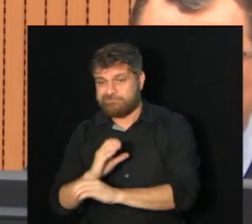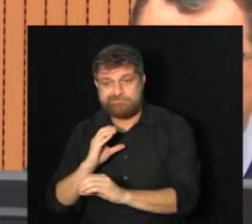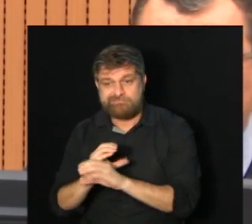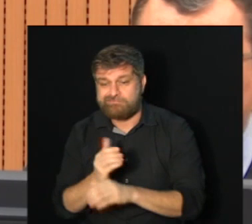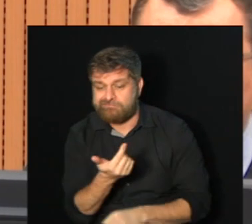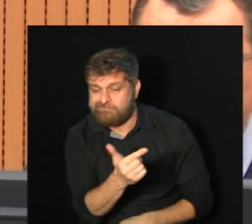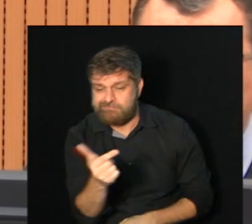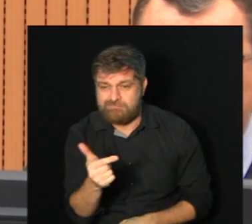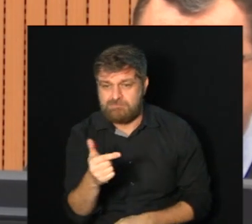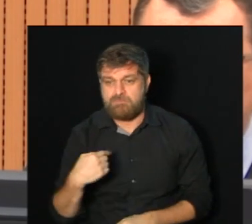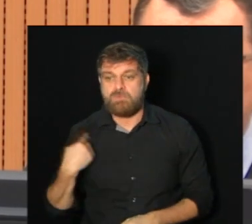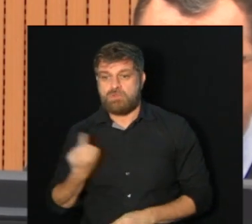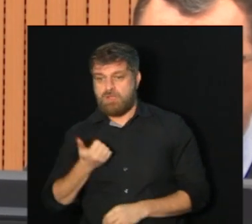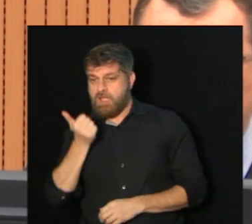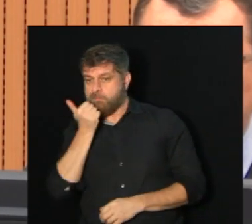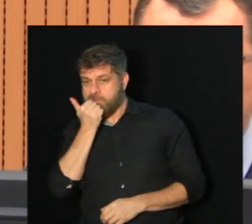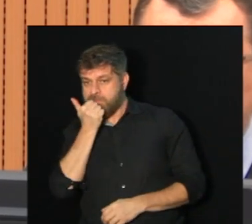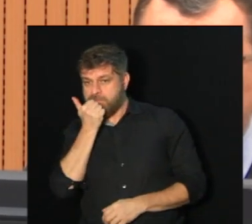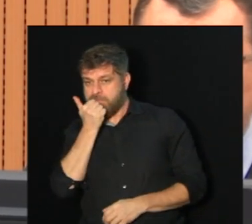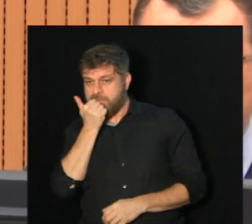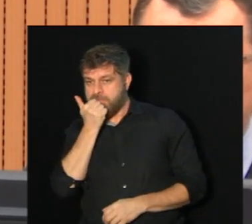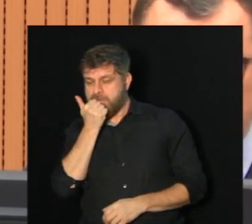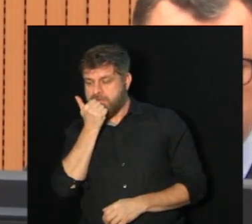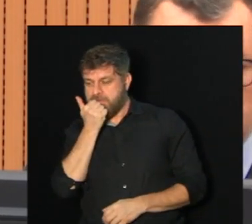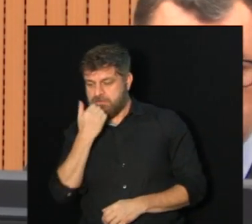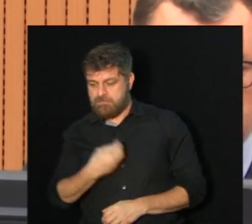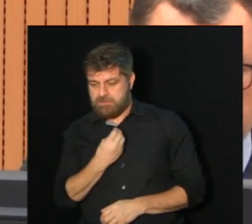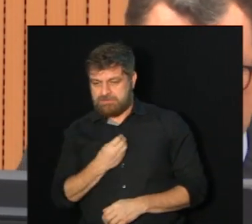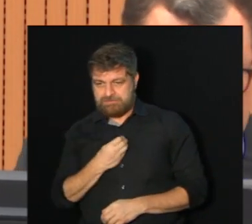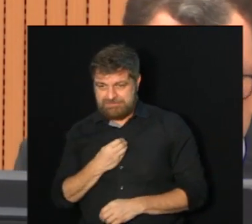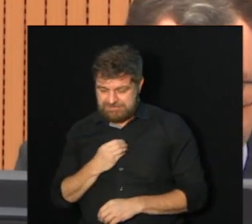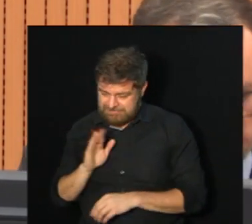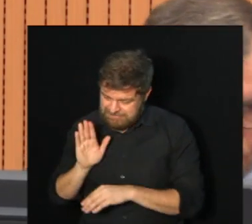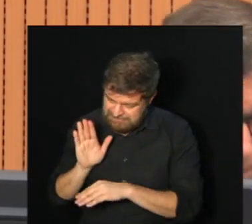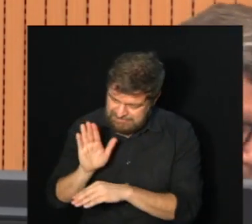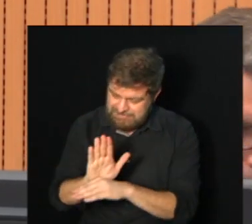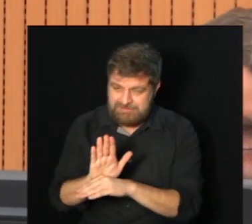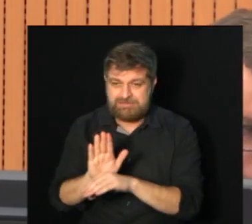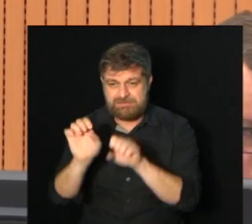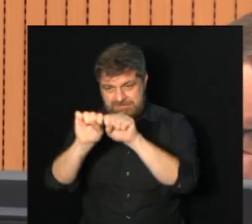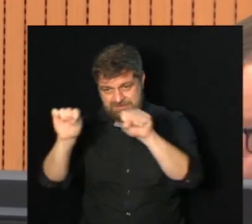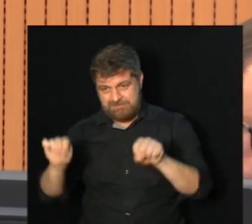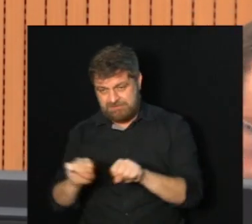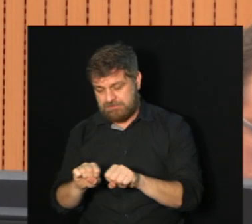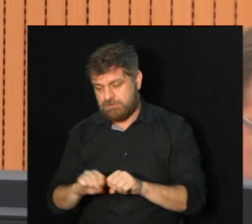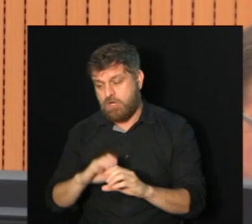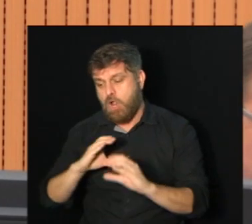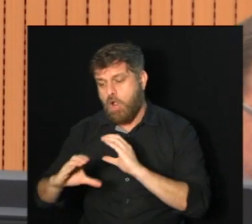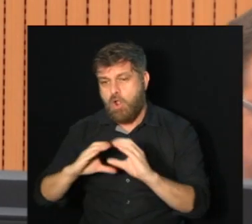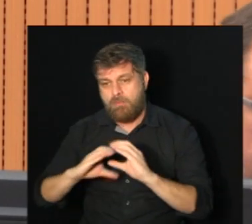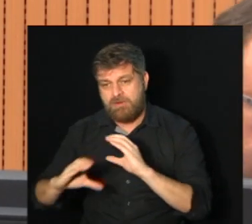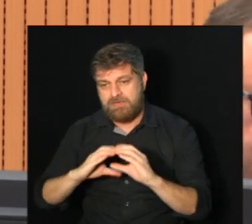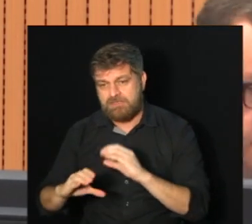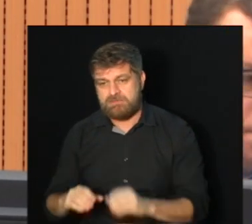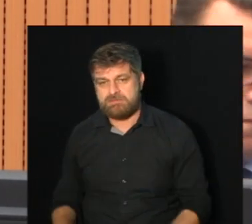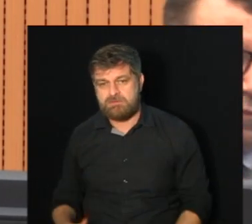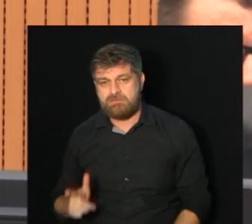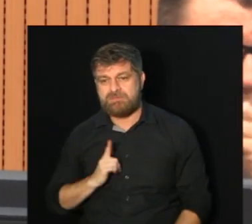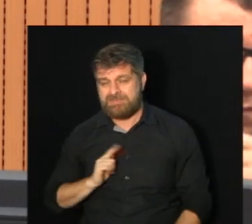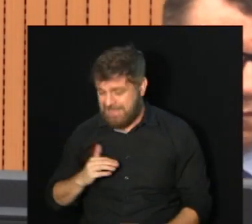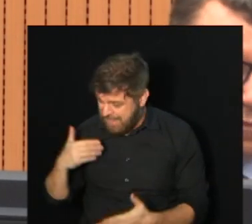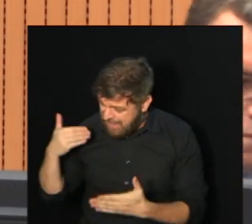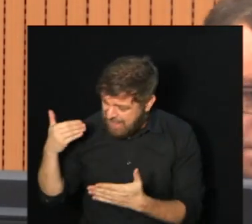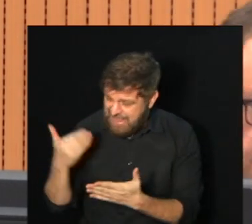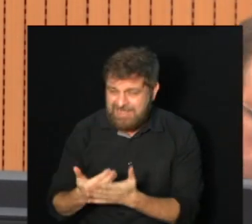comunicação. E é quando os radioamadores entram para prestar o serviço de comunicação até